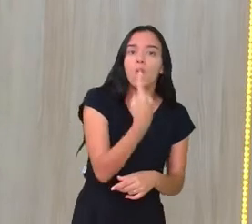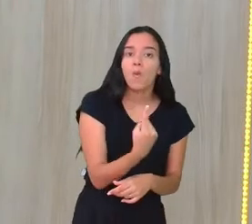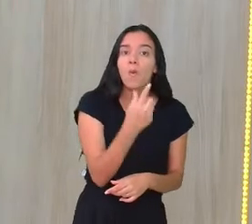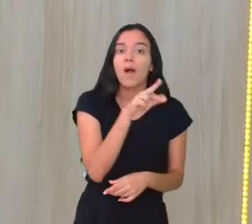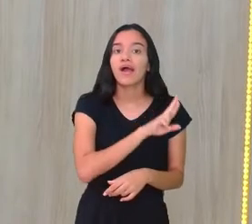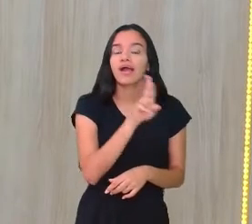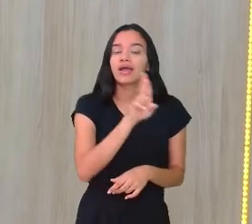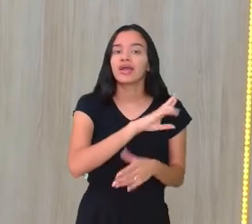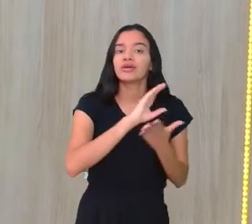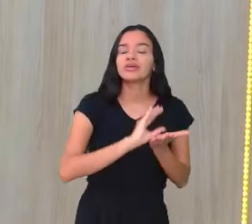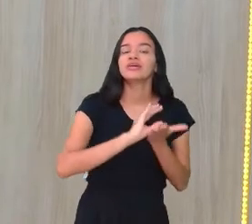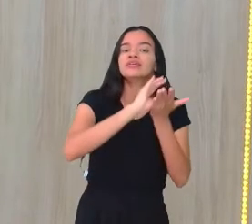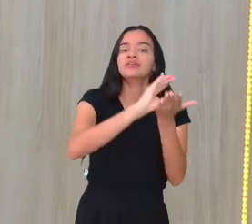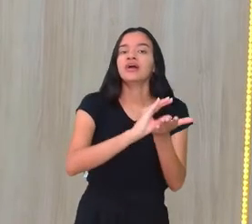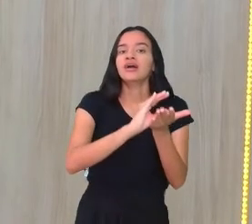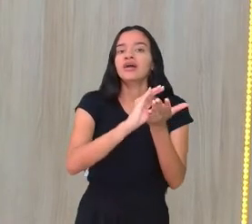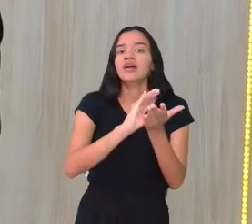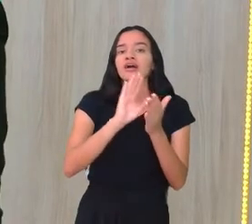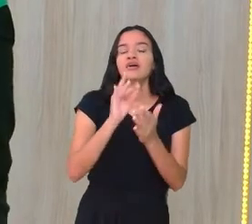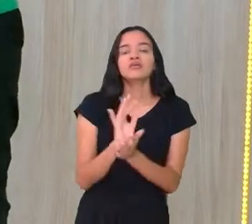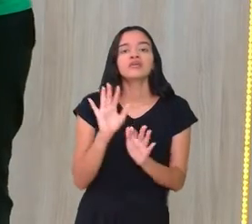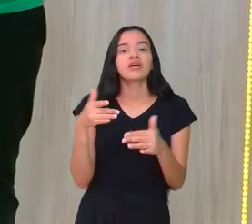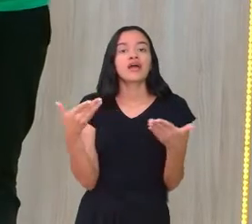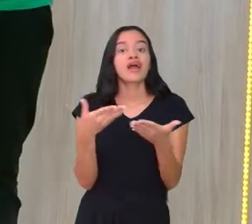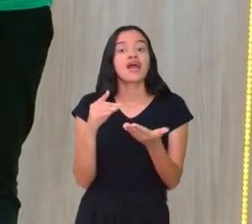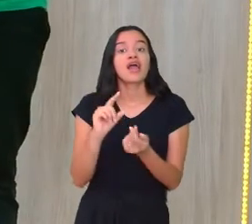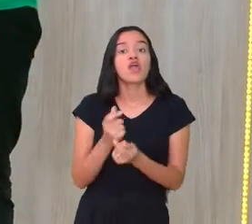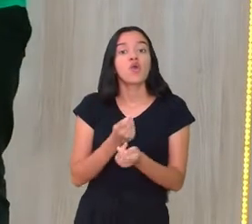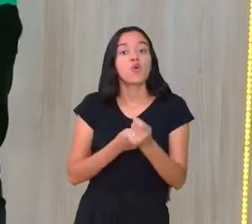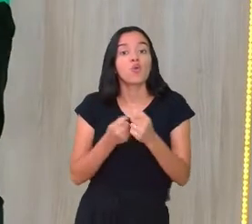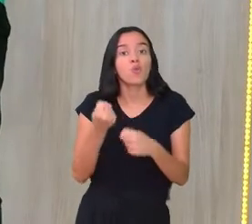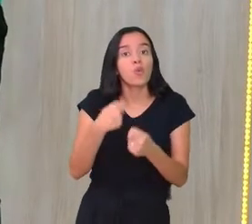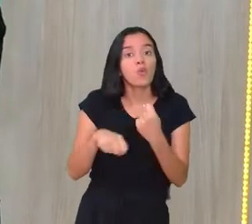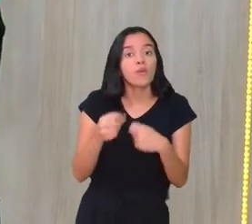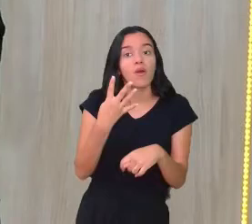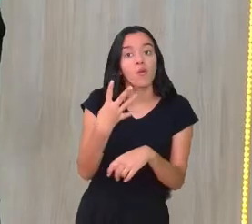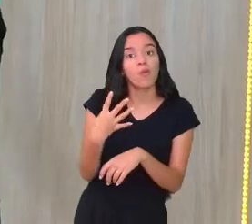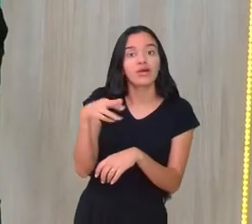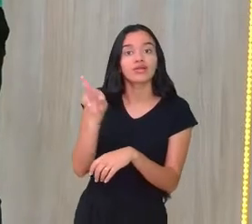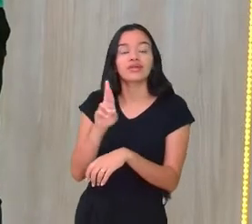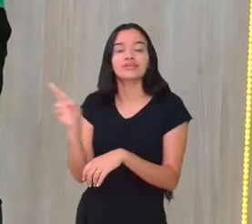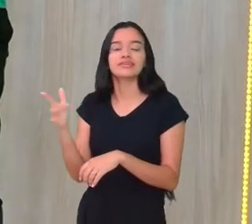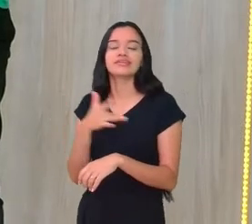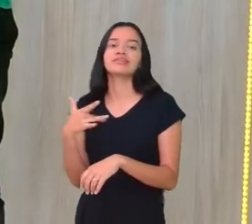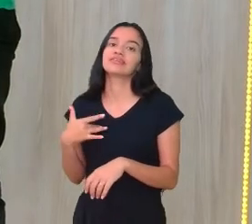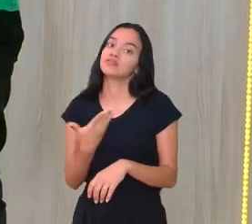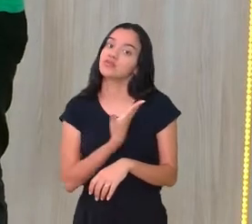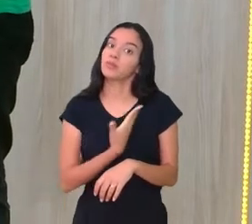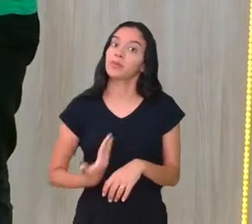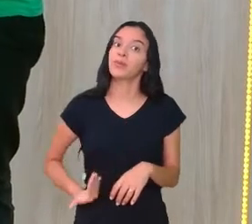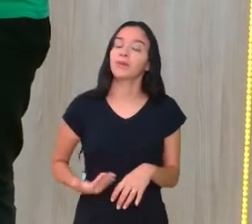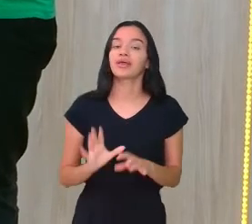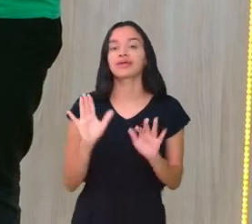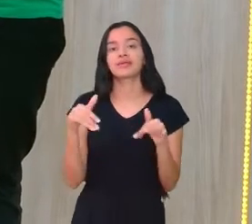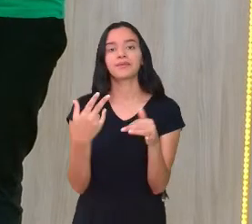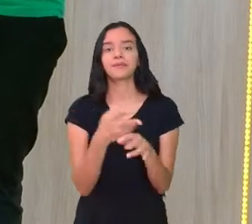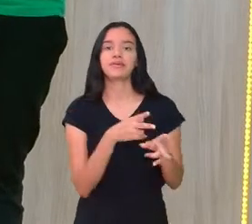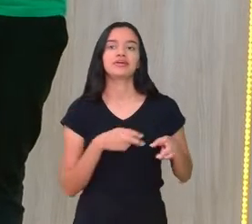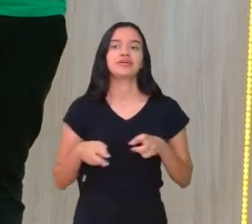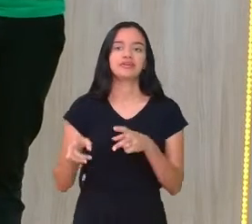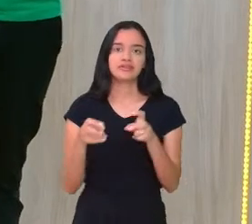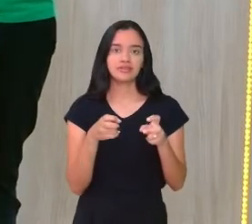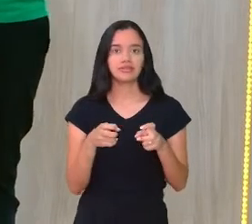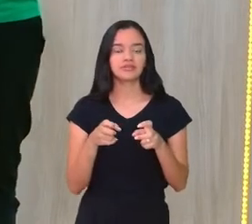investido em saneamento básico economiza 4, né, em saúde pública, na saúde pública. Então percebe